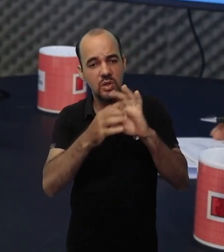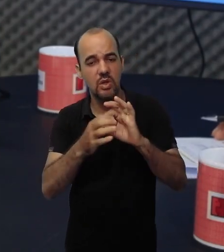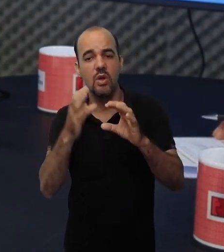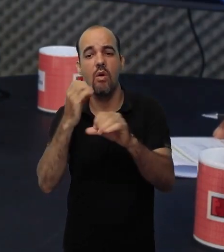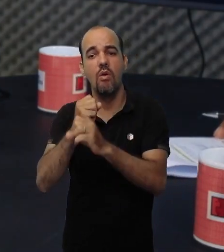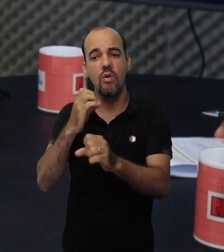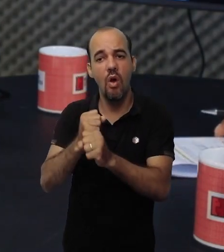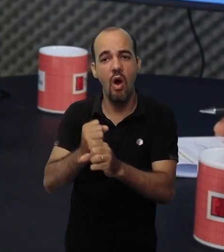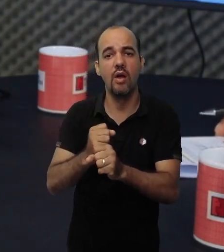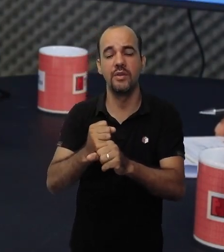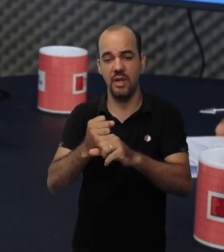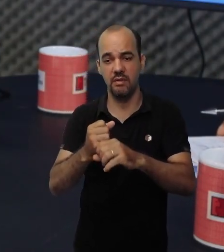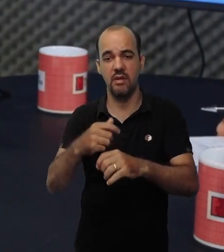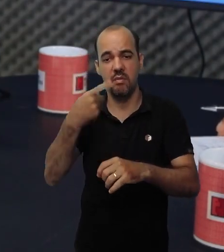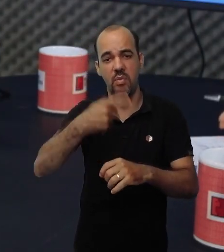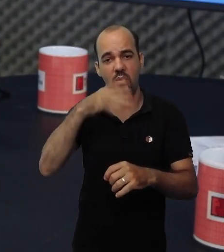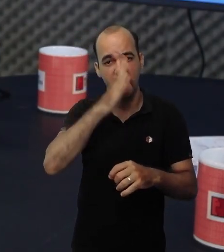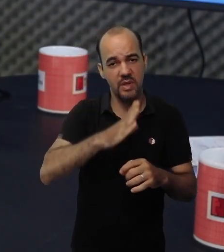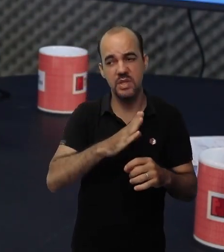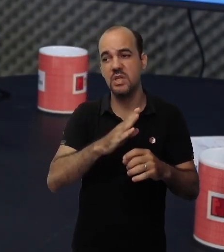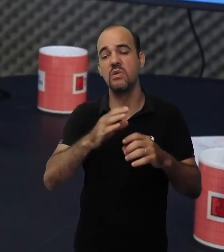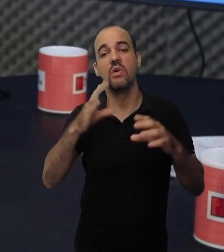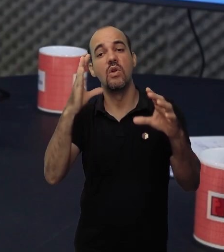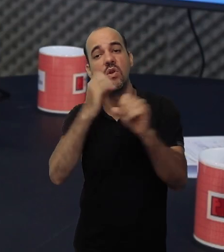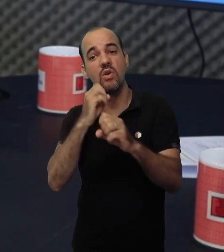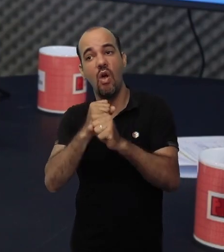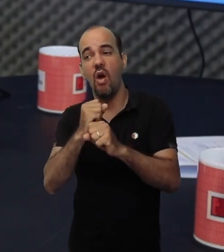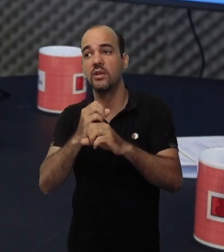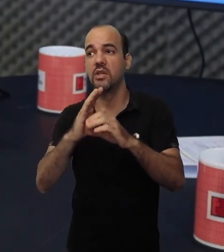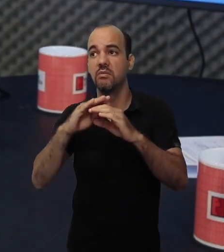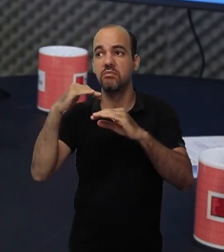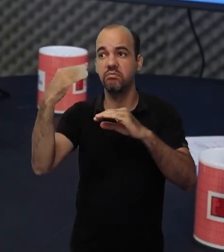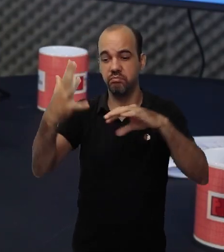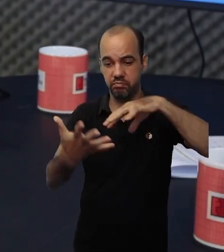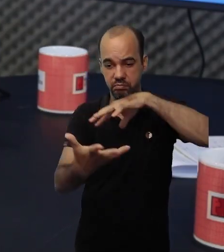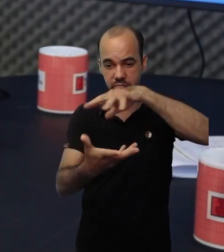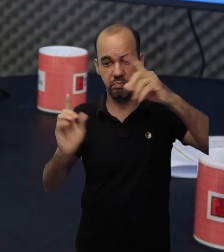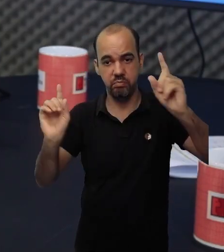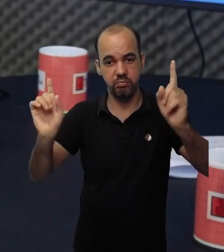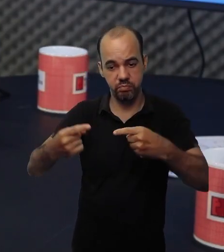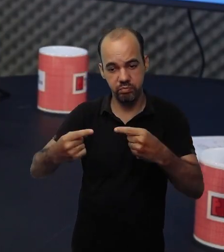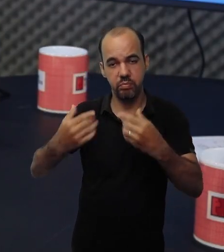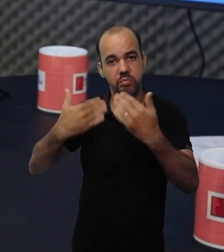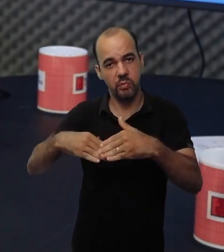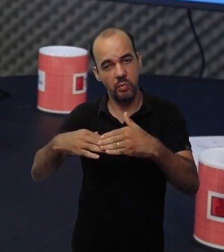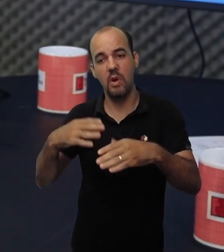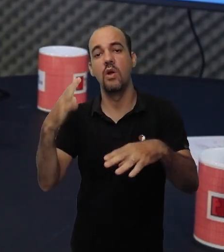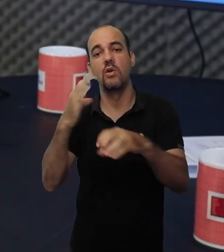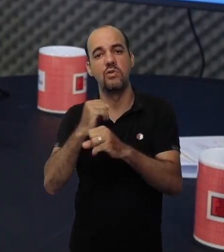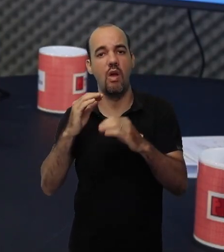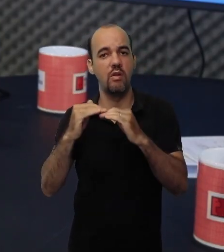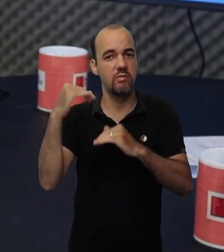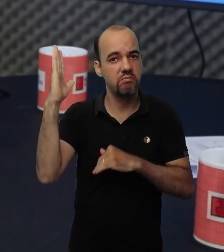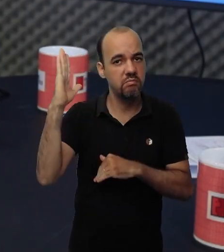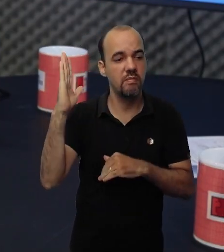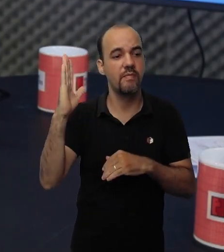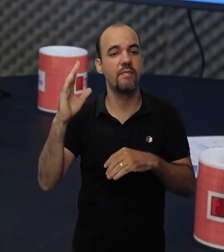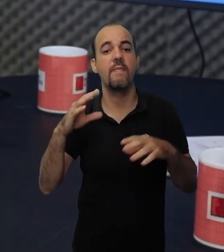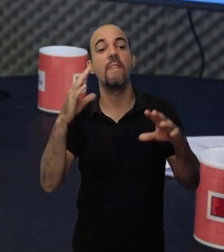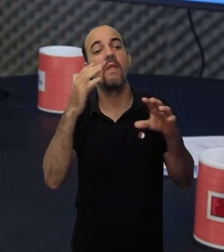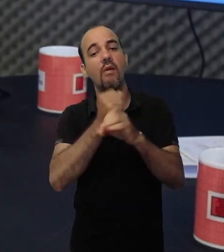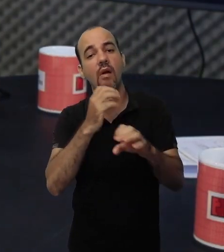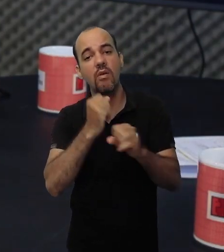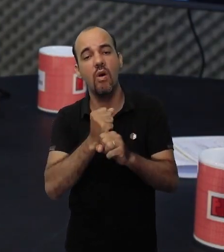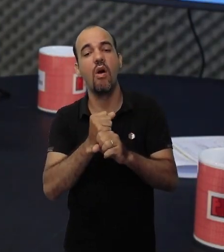pontuações, e aí cada universidade tem o próprio edital, como tem o próprio vestibular, e vai contabilizar a nota, e os alunos